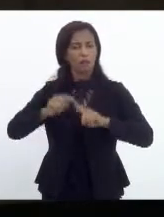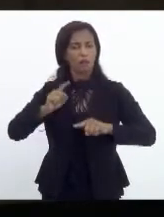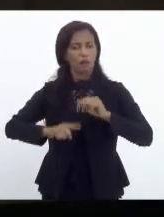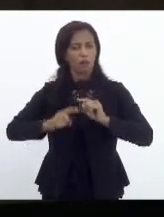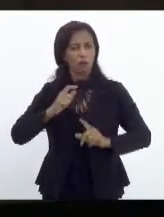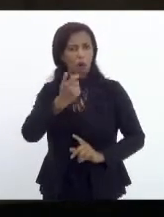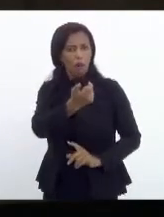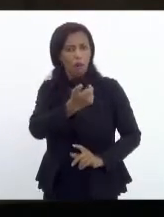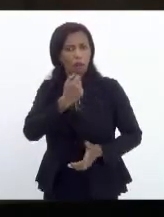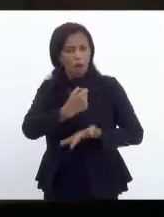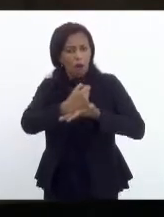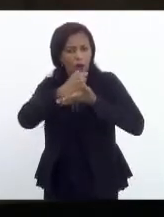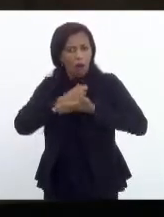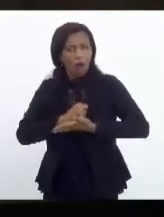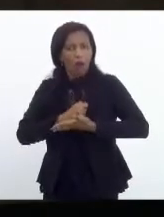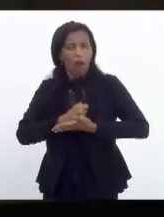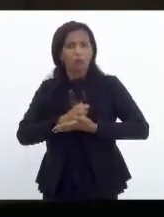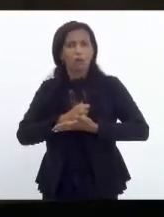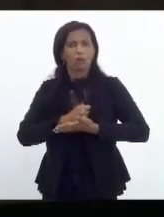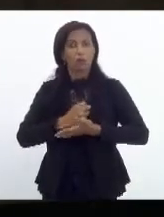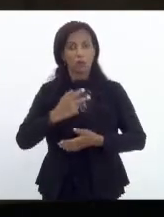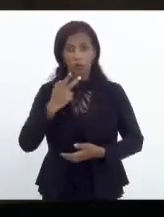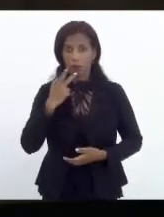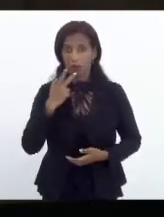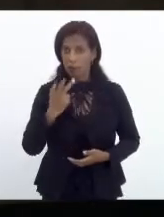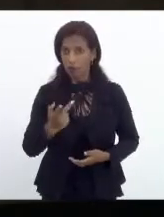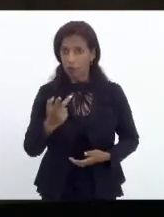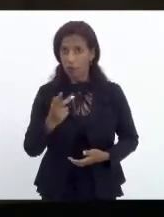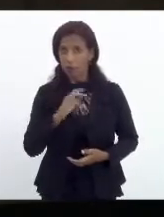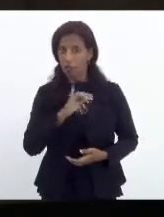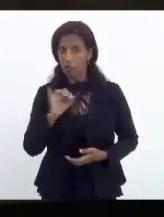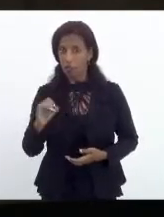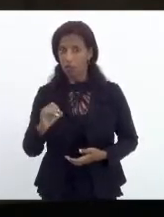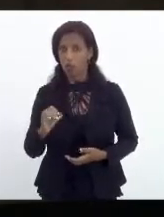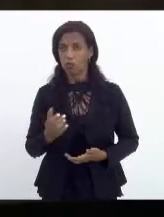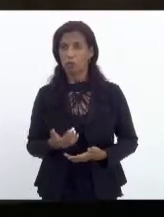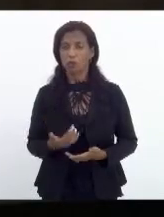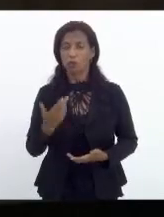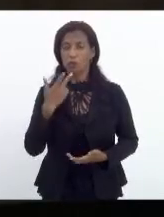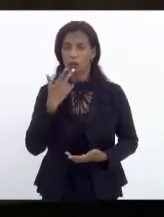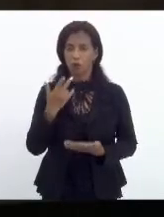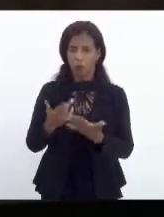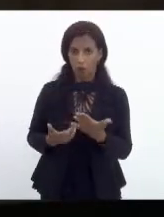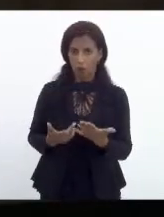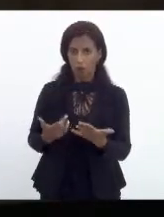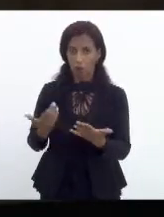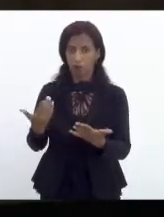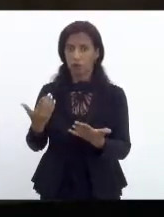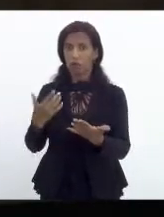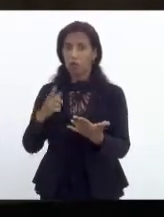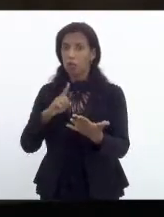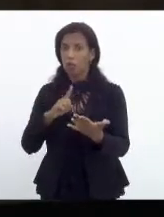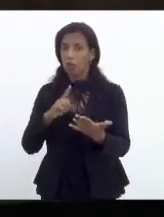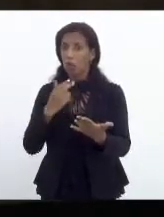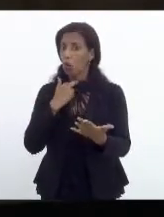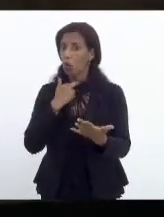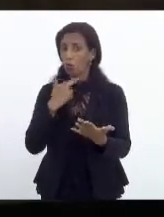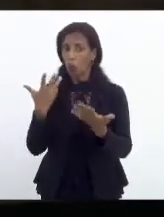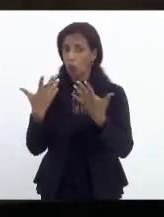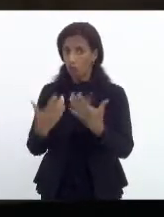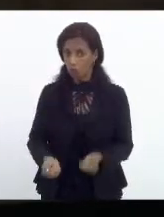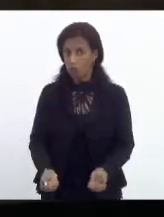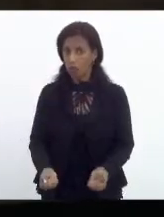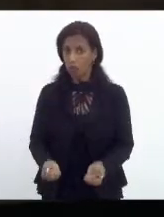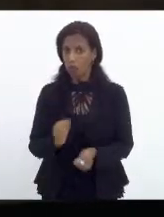governo. E eu quero dizer isso, senhor presidente, e eu me reporto aos meus colegas. Isso é inaceitável,